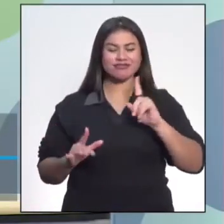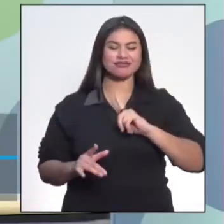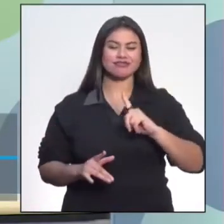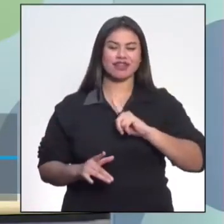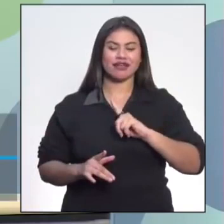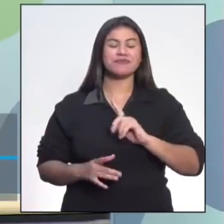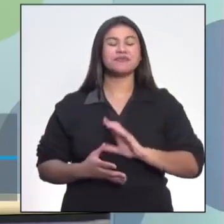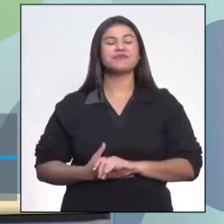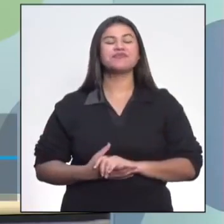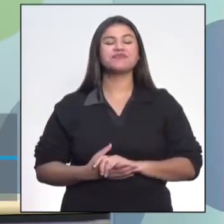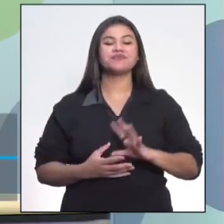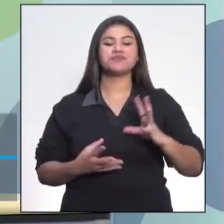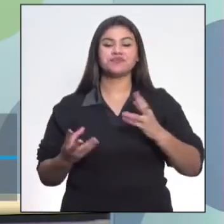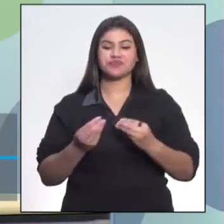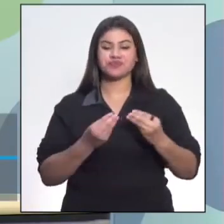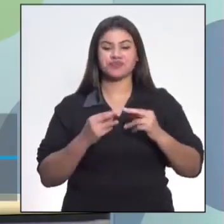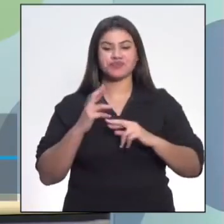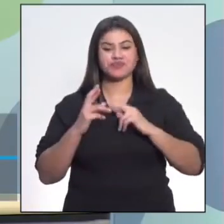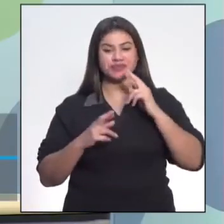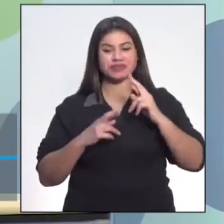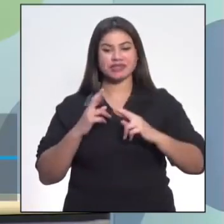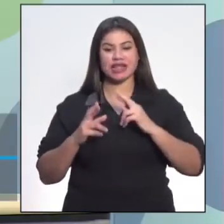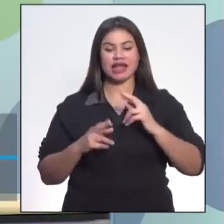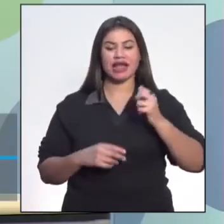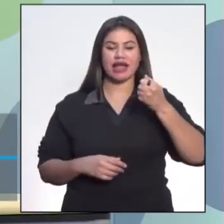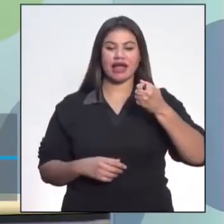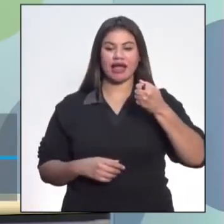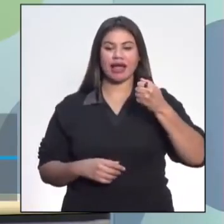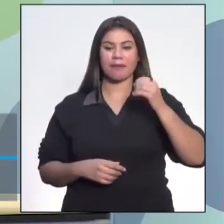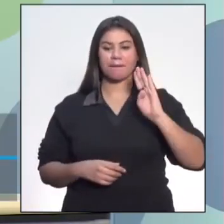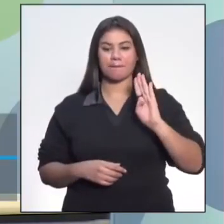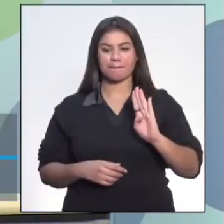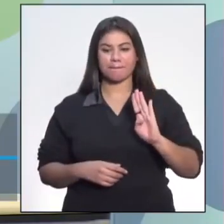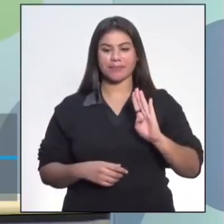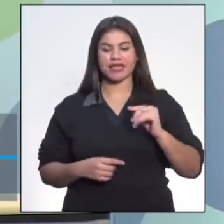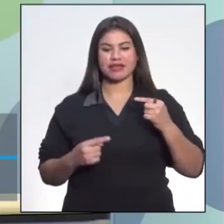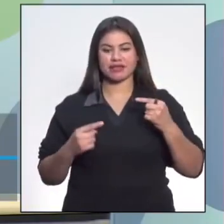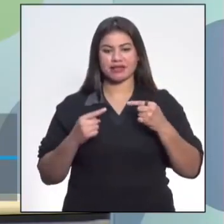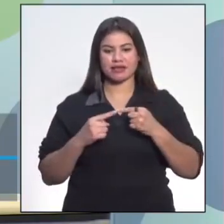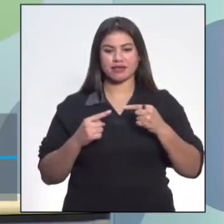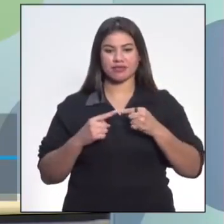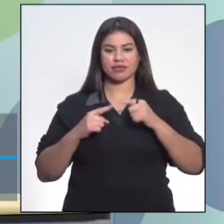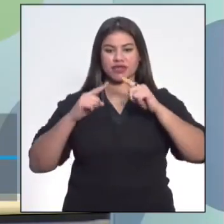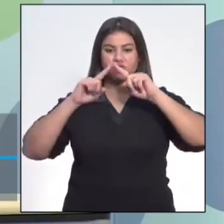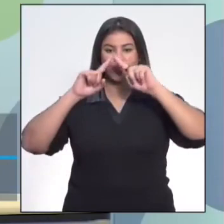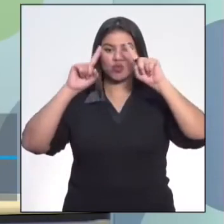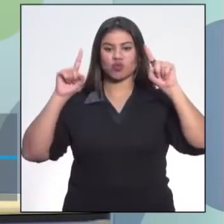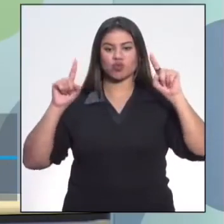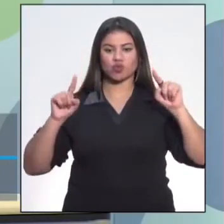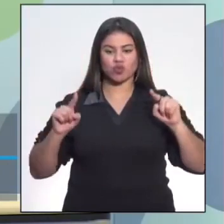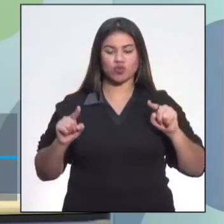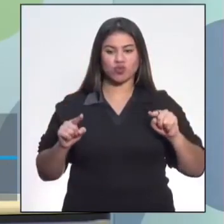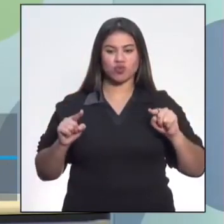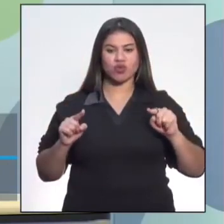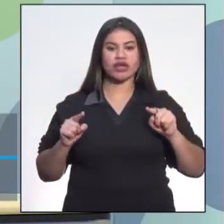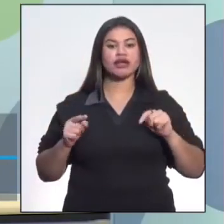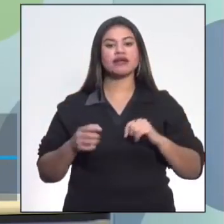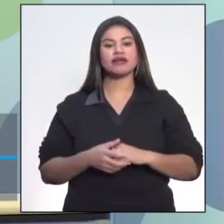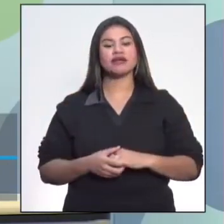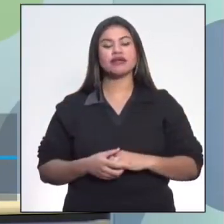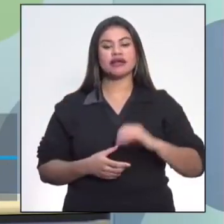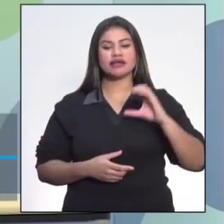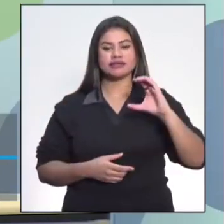A grande maioria deles respondeu que a letra A e B têm concavidade para cima e a letra C e